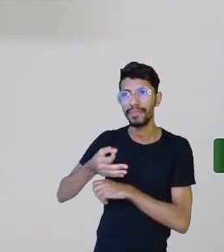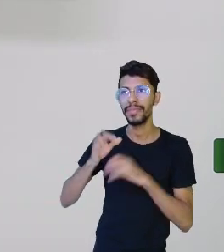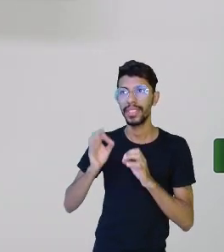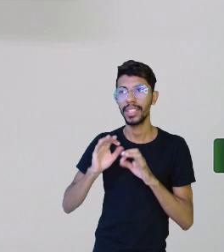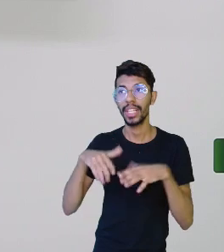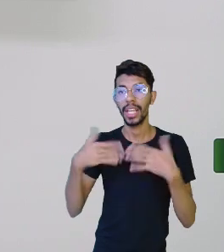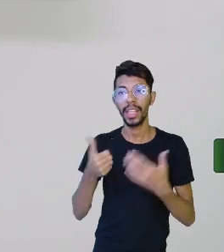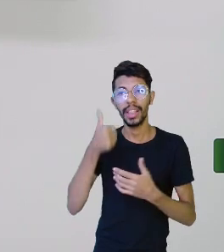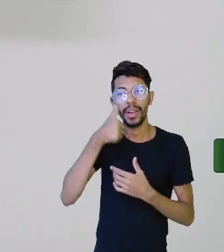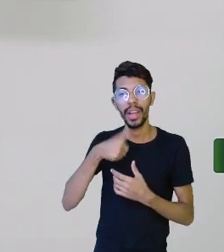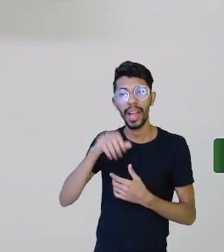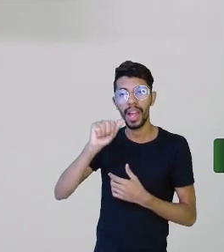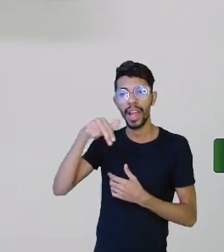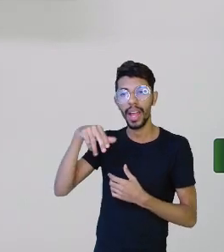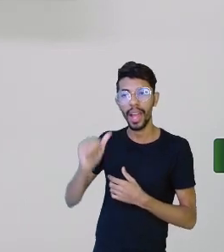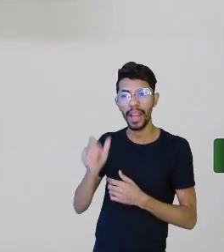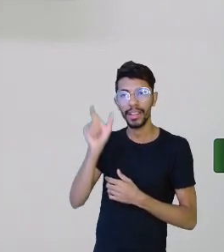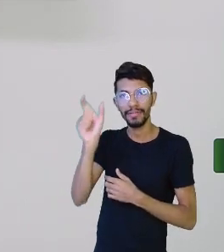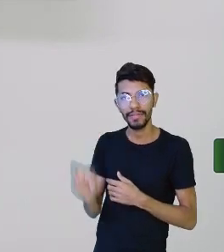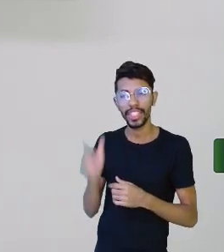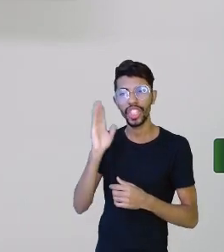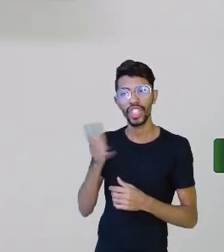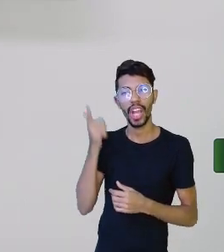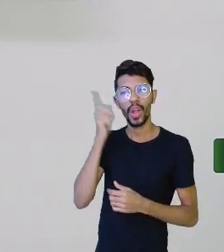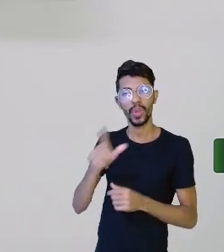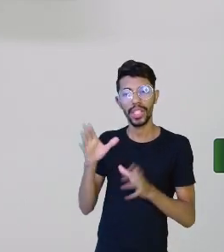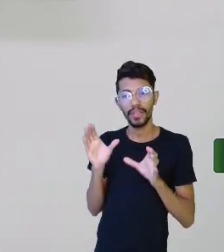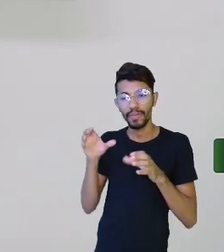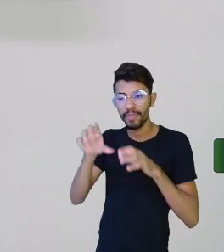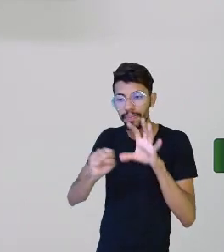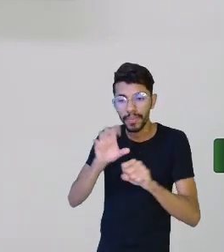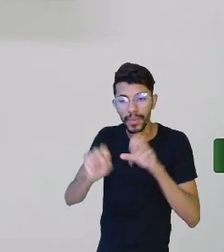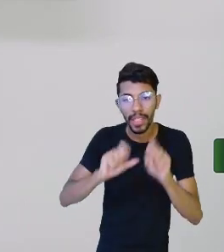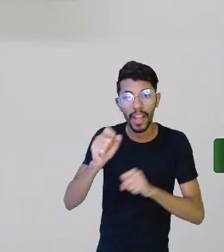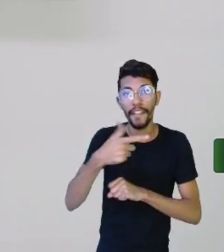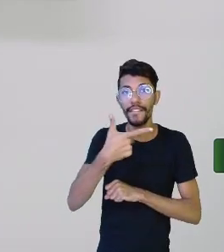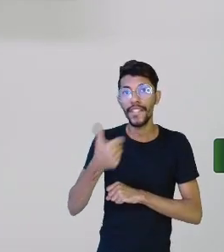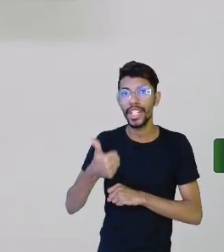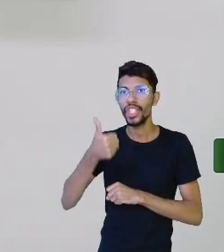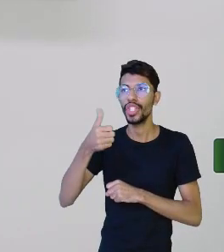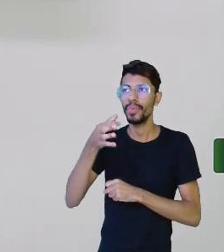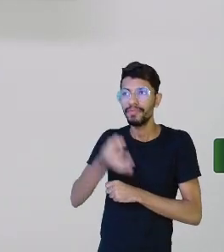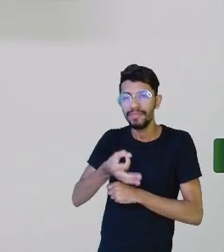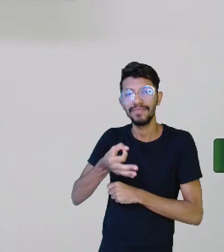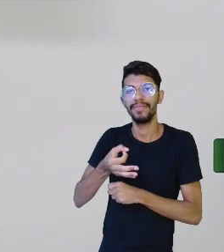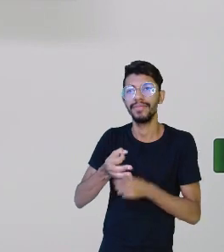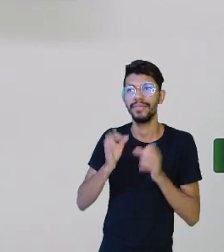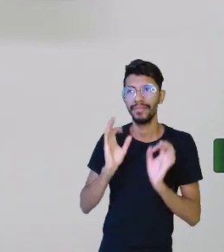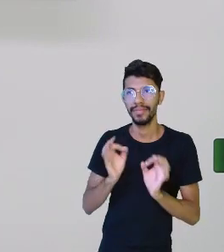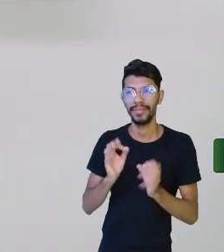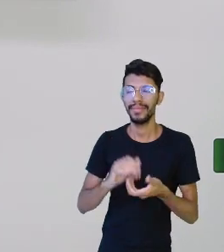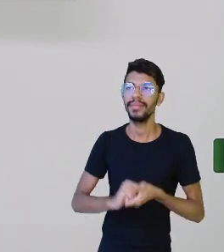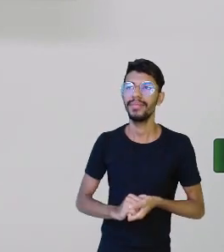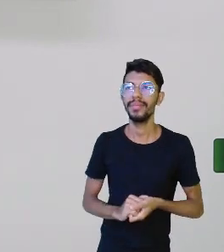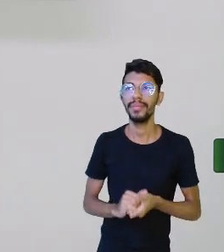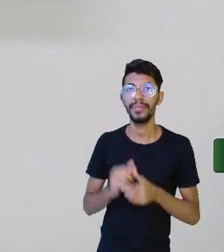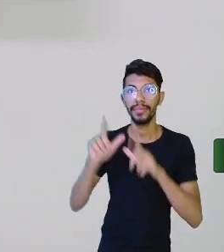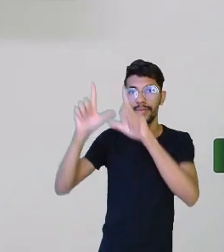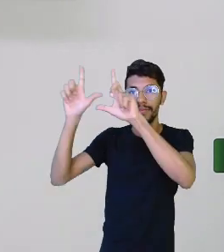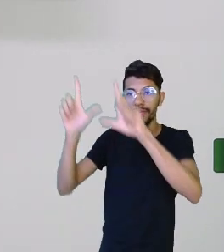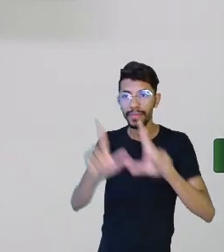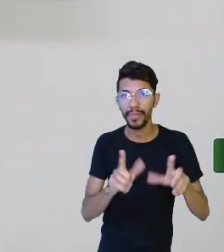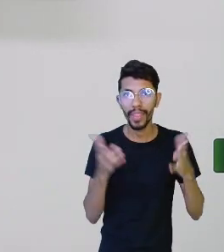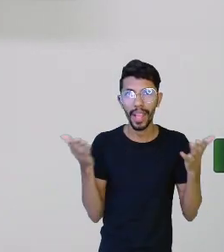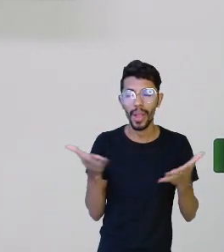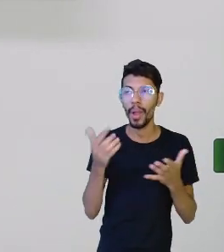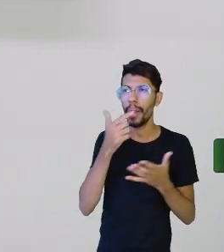juntar 21 tampinhas para o jogo de damas. Vamos ver a próxima tela? Olha bem agora esta